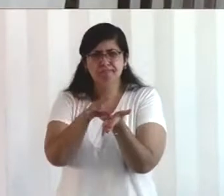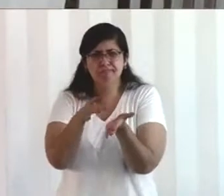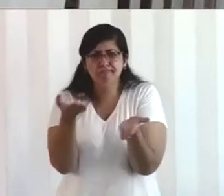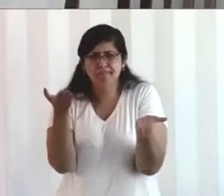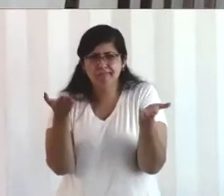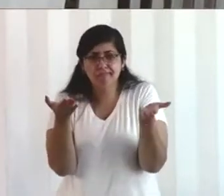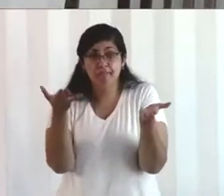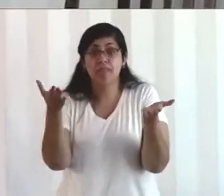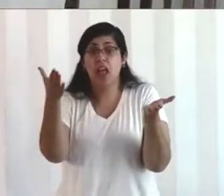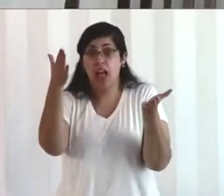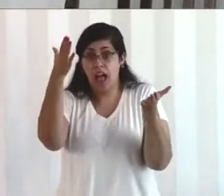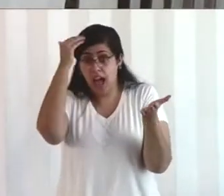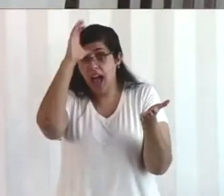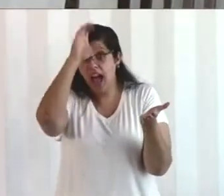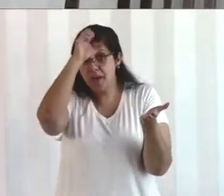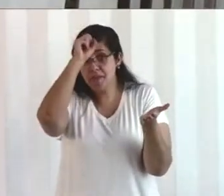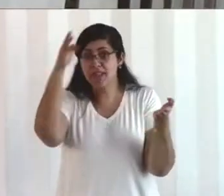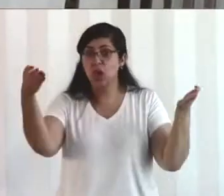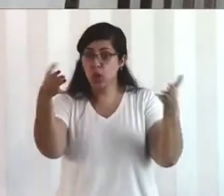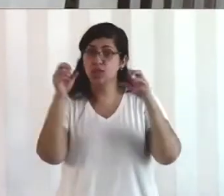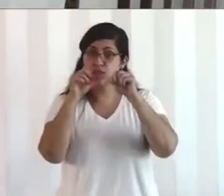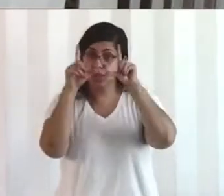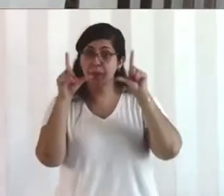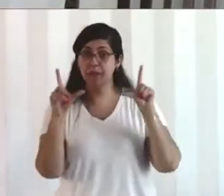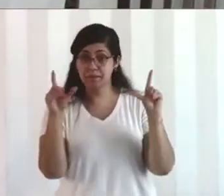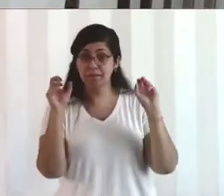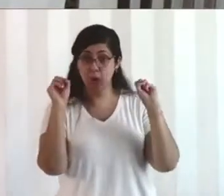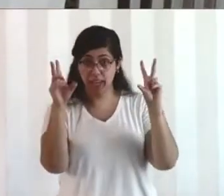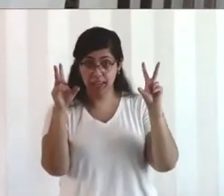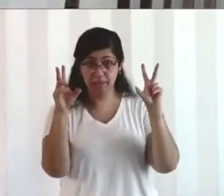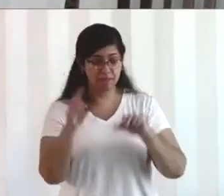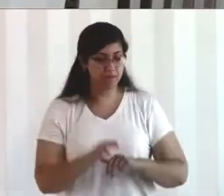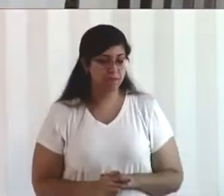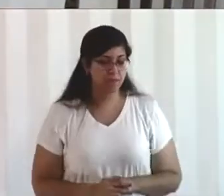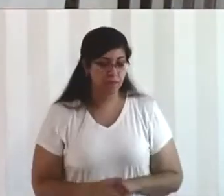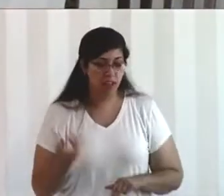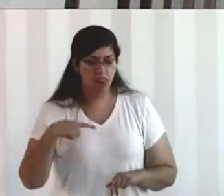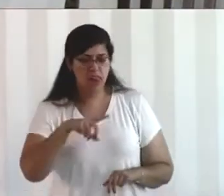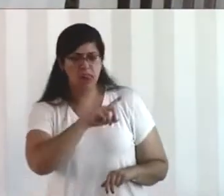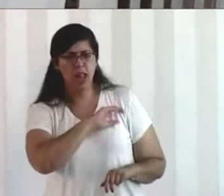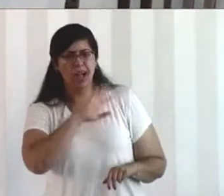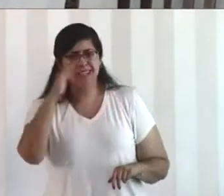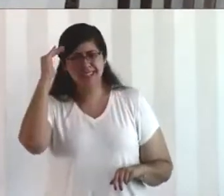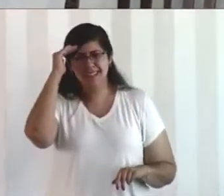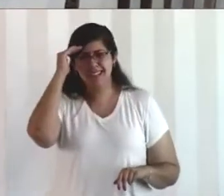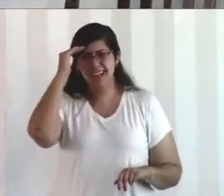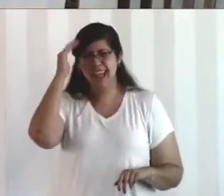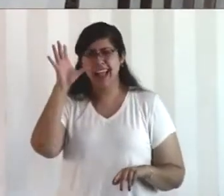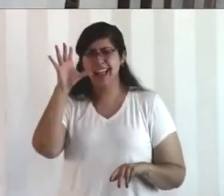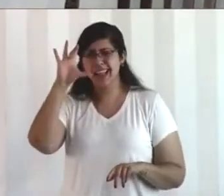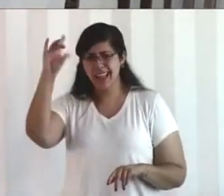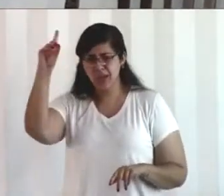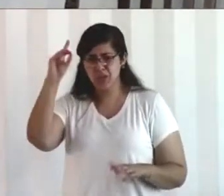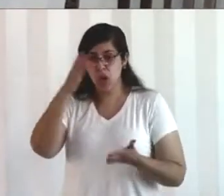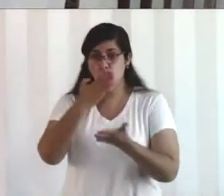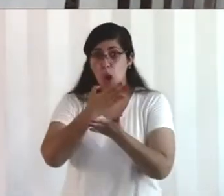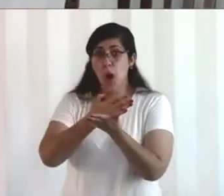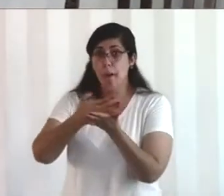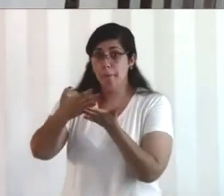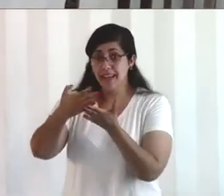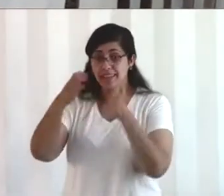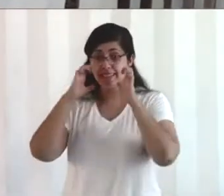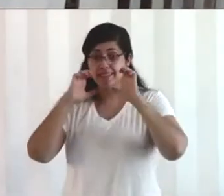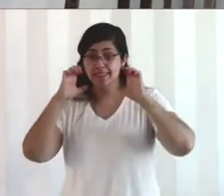nossa meditação nessa manhã. Conseguirmos compreender como Deus opera na plantação de uma igreja